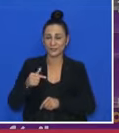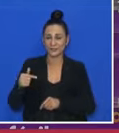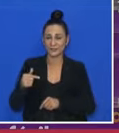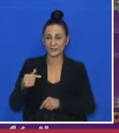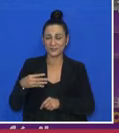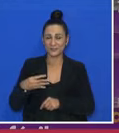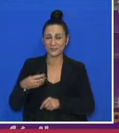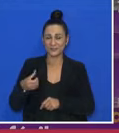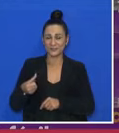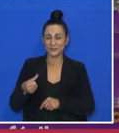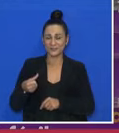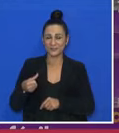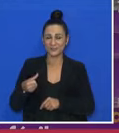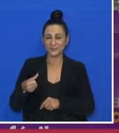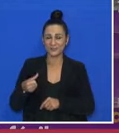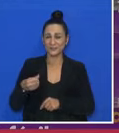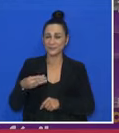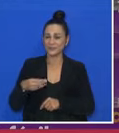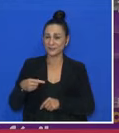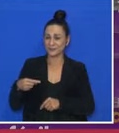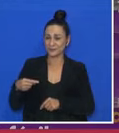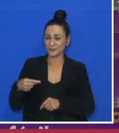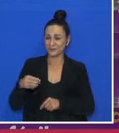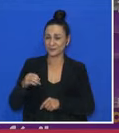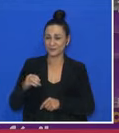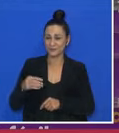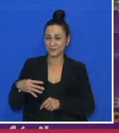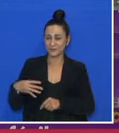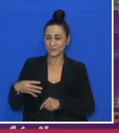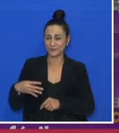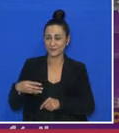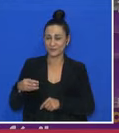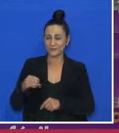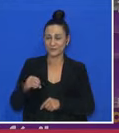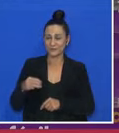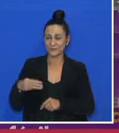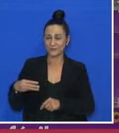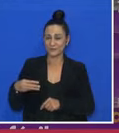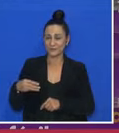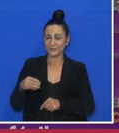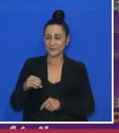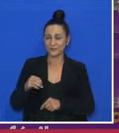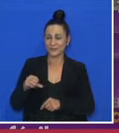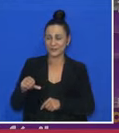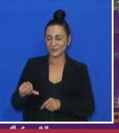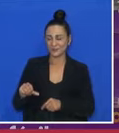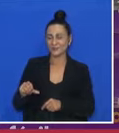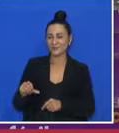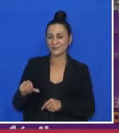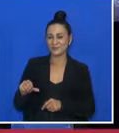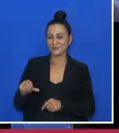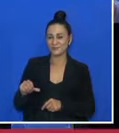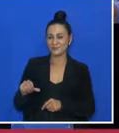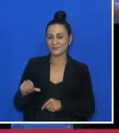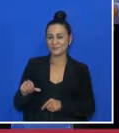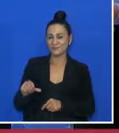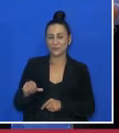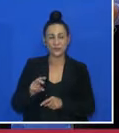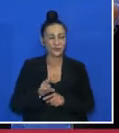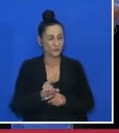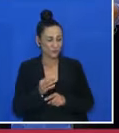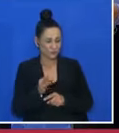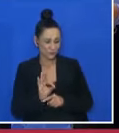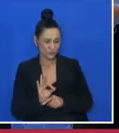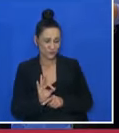07, 46, 31, 04, 03 e 09.